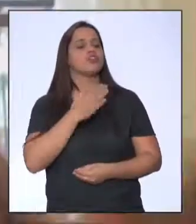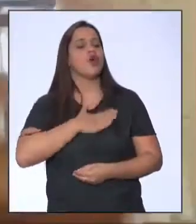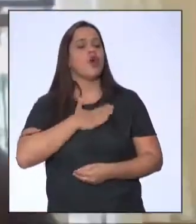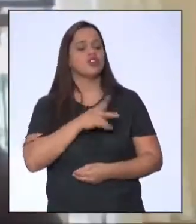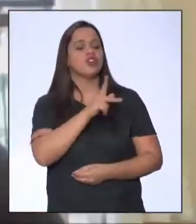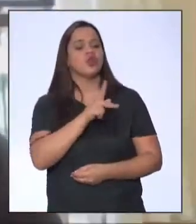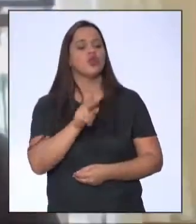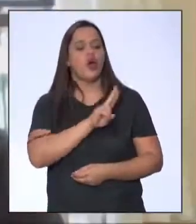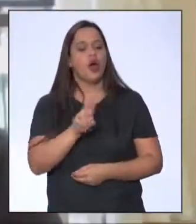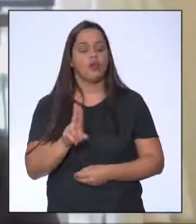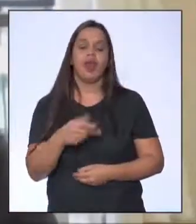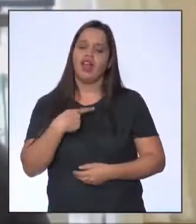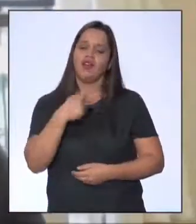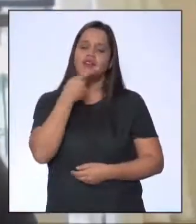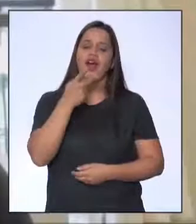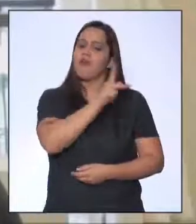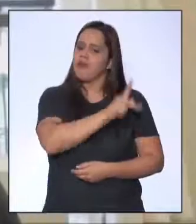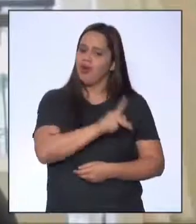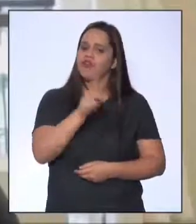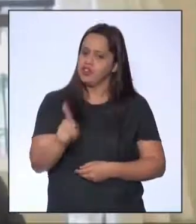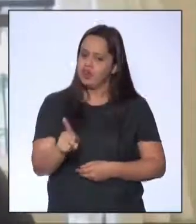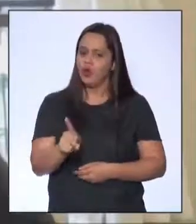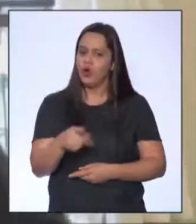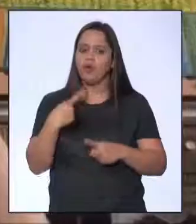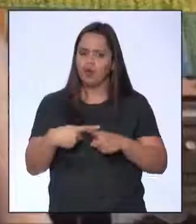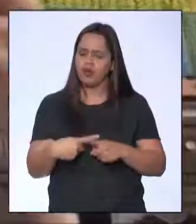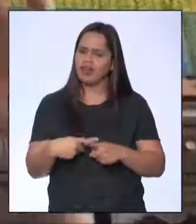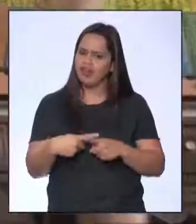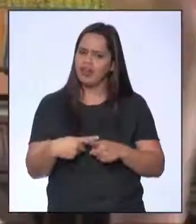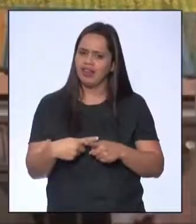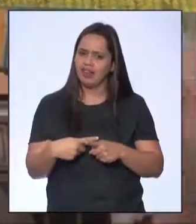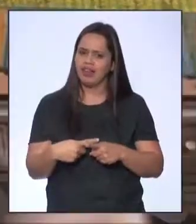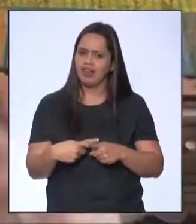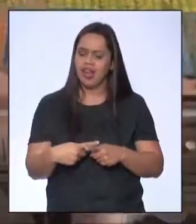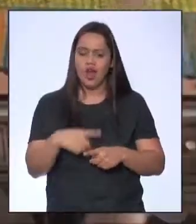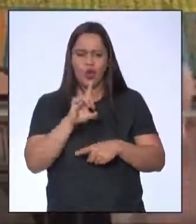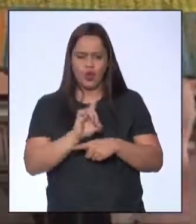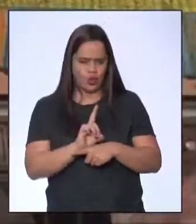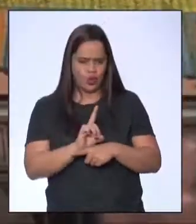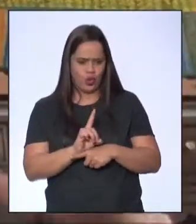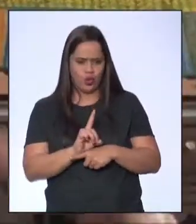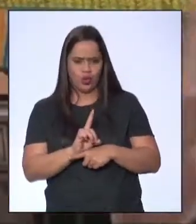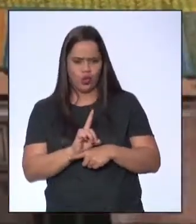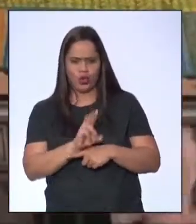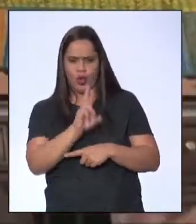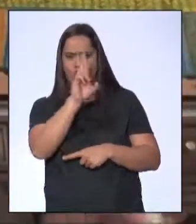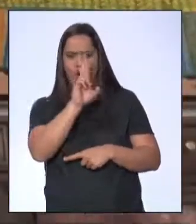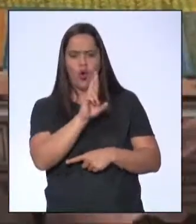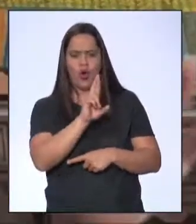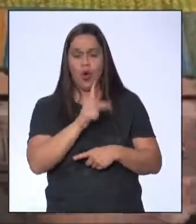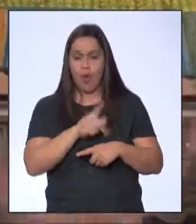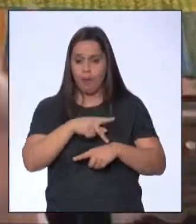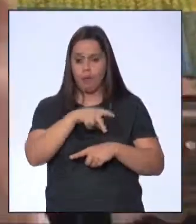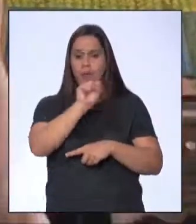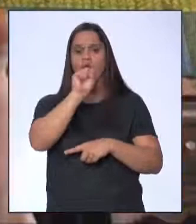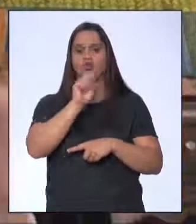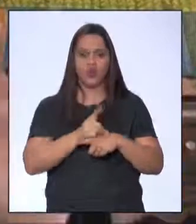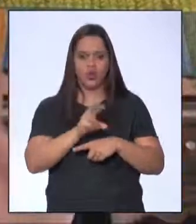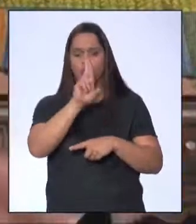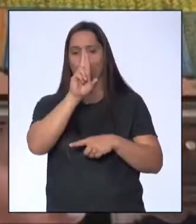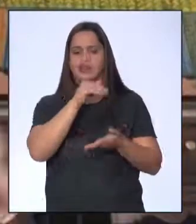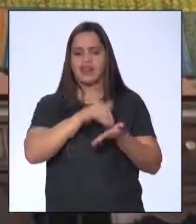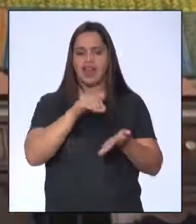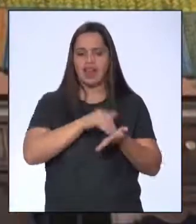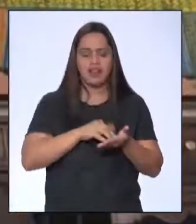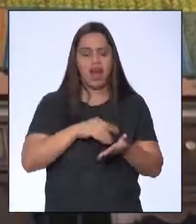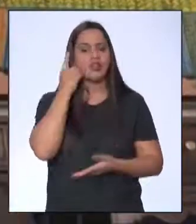Professor, é isso aí. Claro. O doutor, o pós-doutor, o secretário, o deputado,